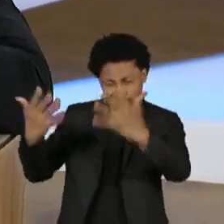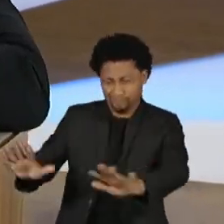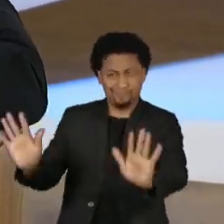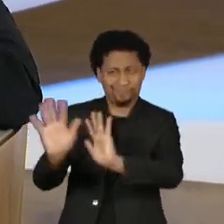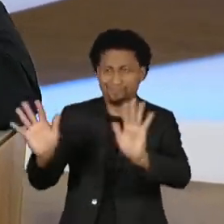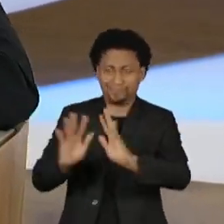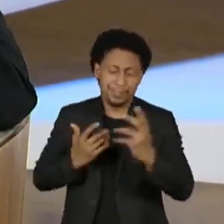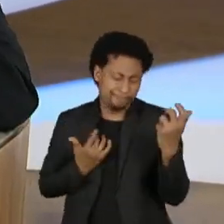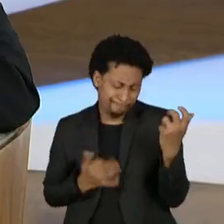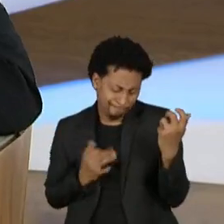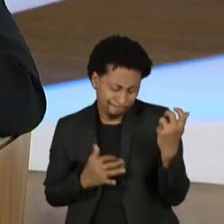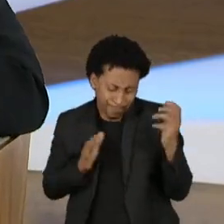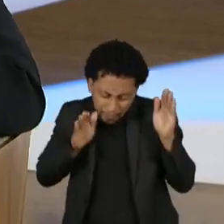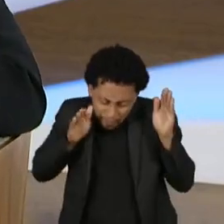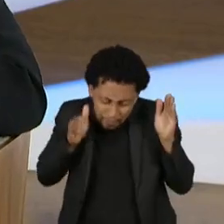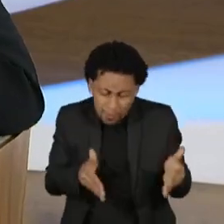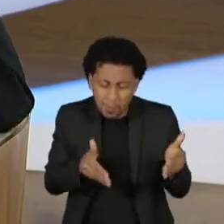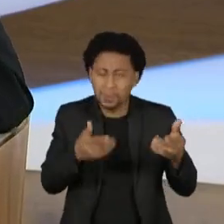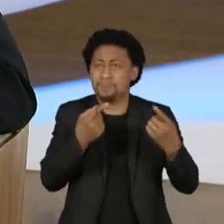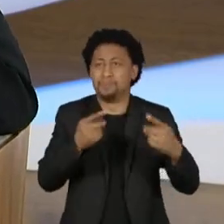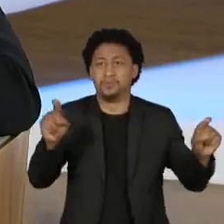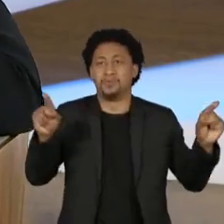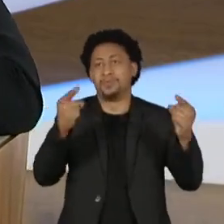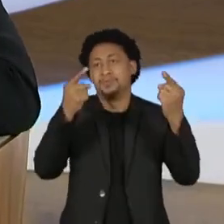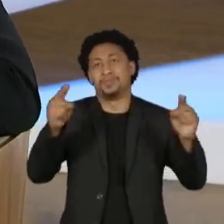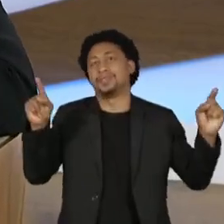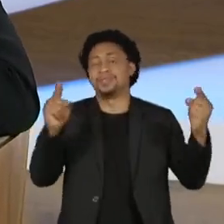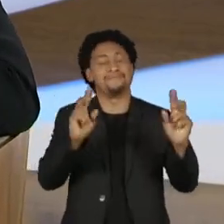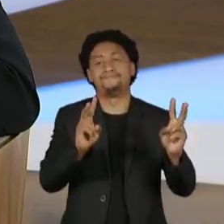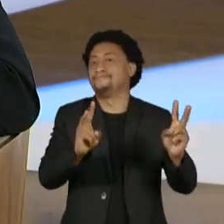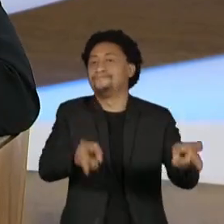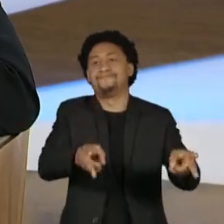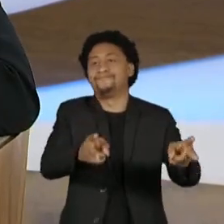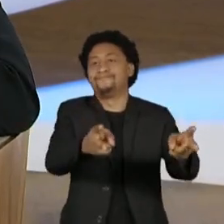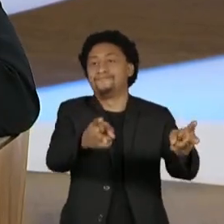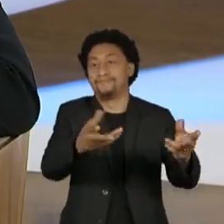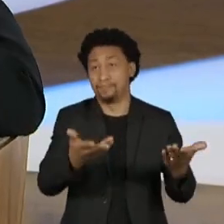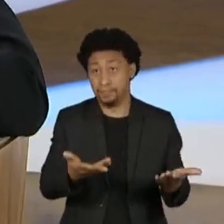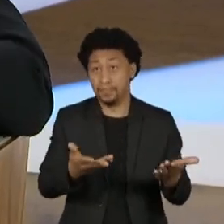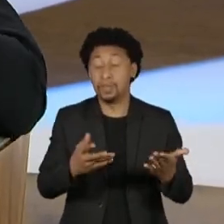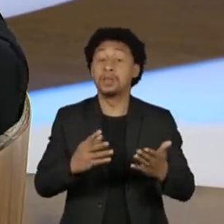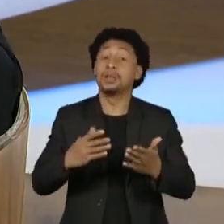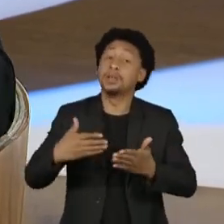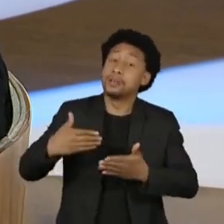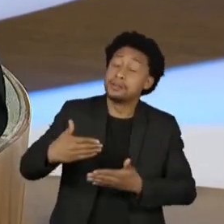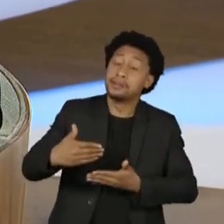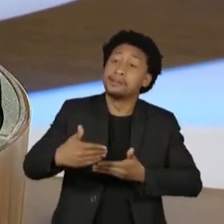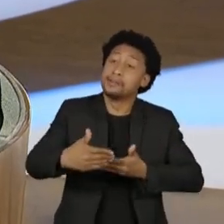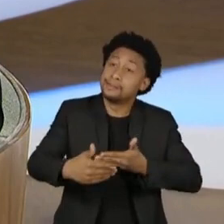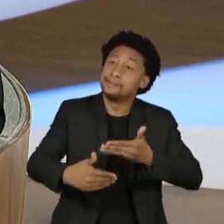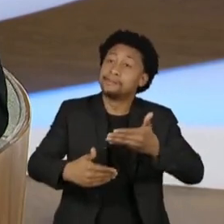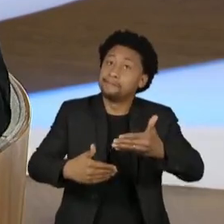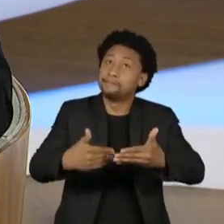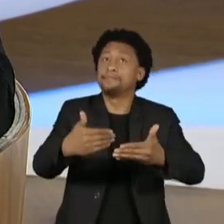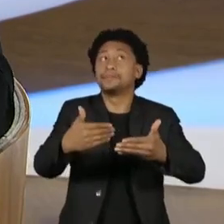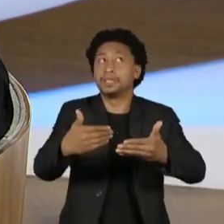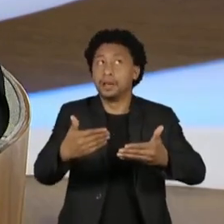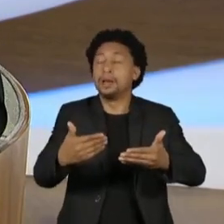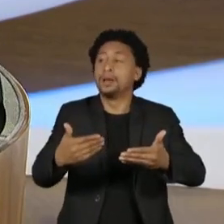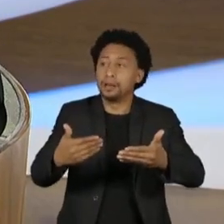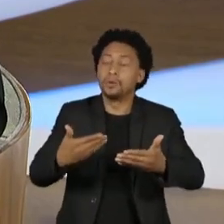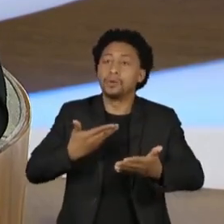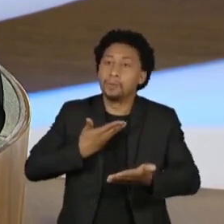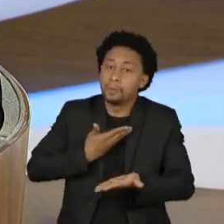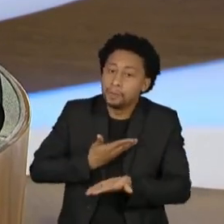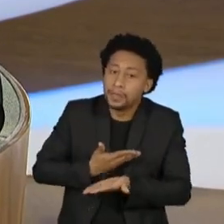E porque eu tava sempre em música música depois eu fui superando